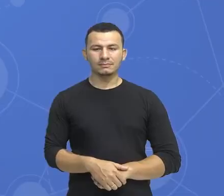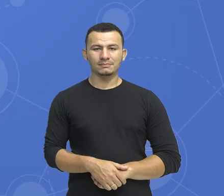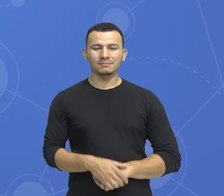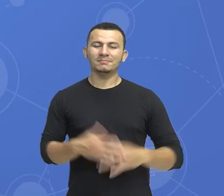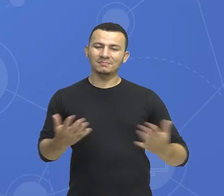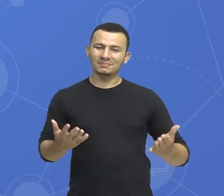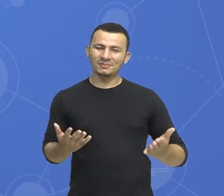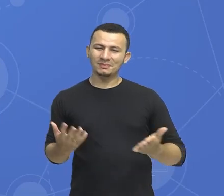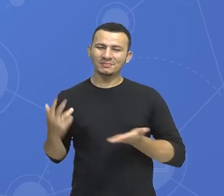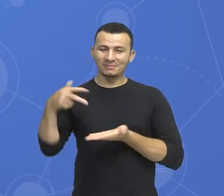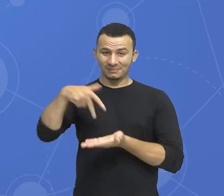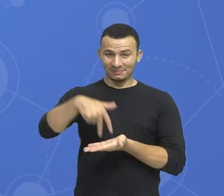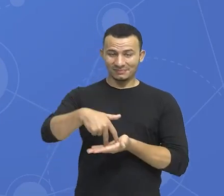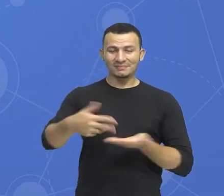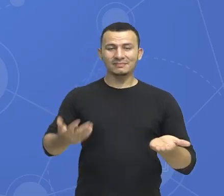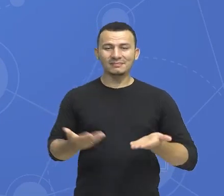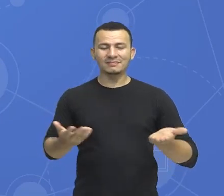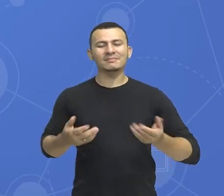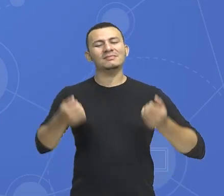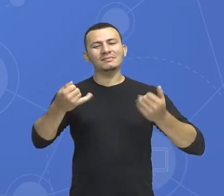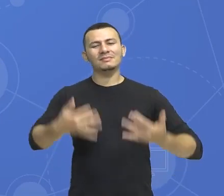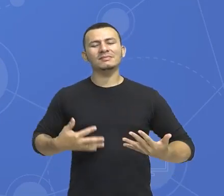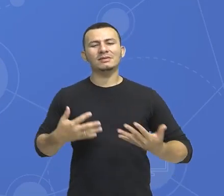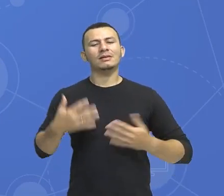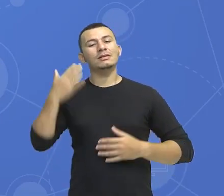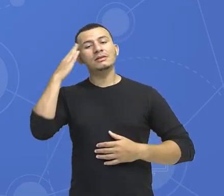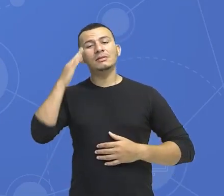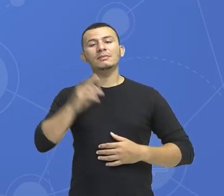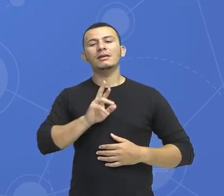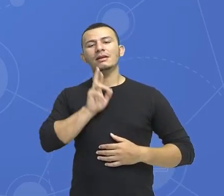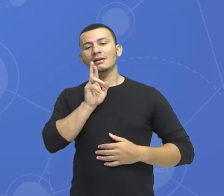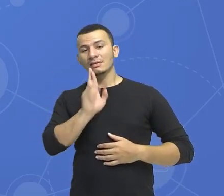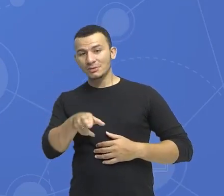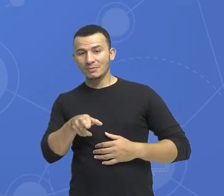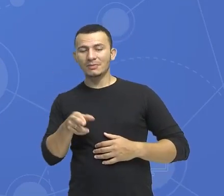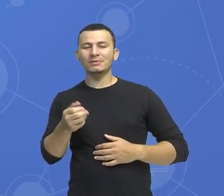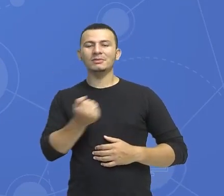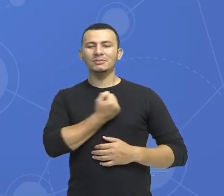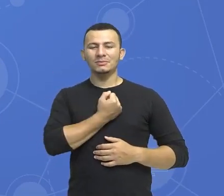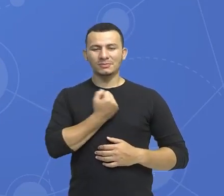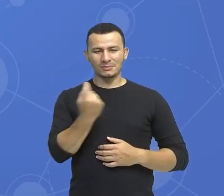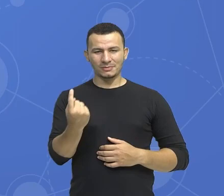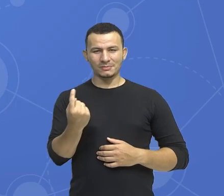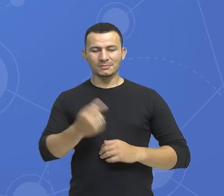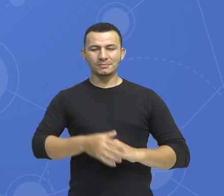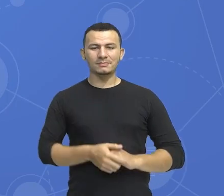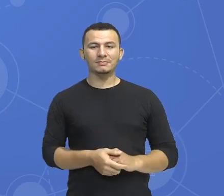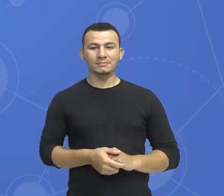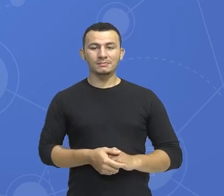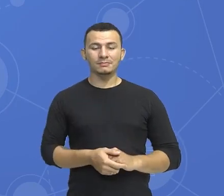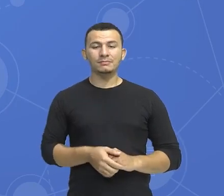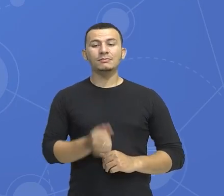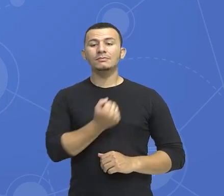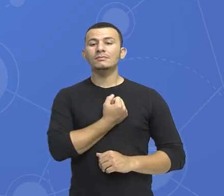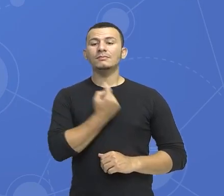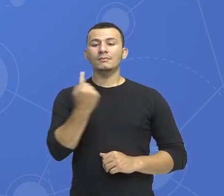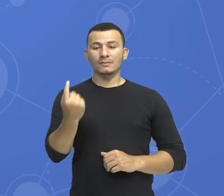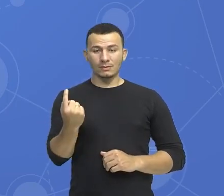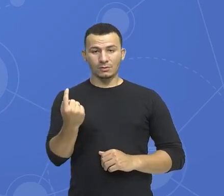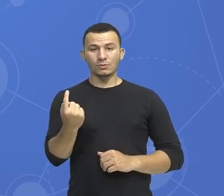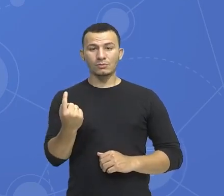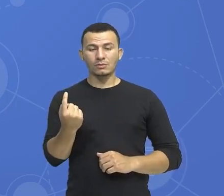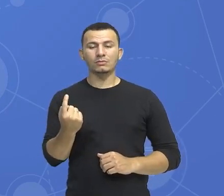Estamos de volta, pessoal, e agora vamos ver a resposta aí para a nossa questão do DLI, certo? Então, a primeira questão